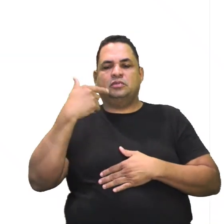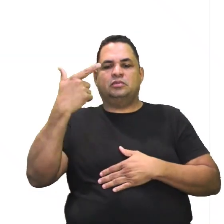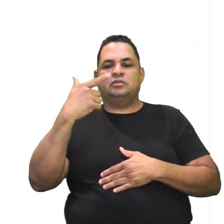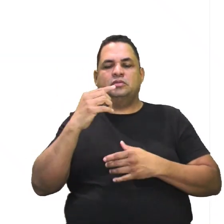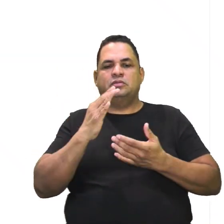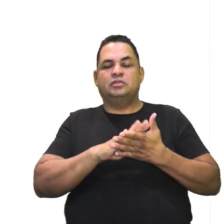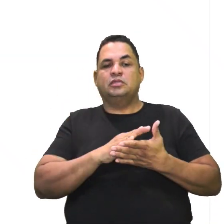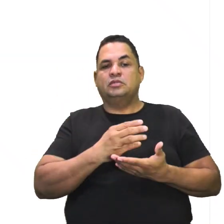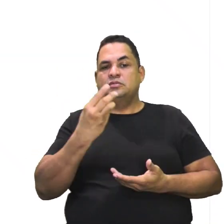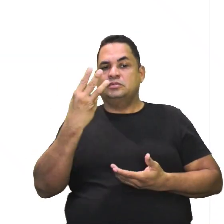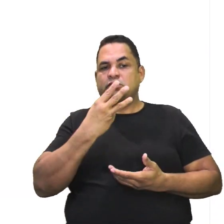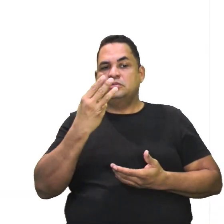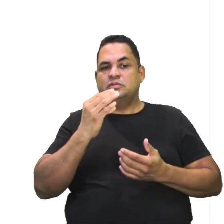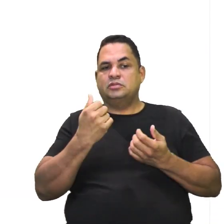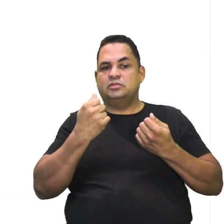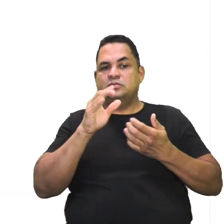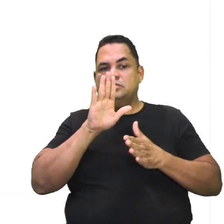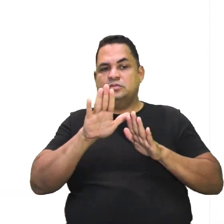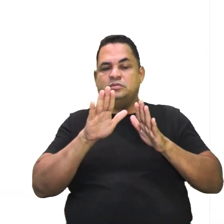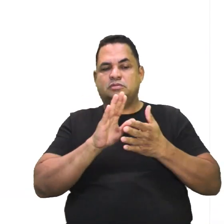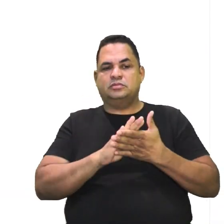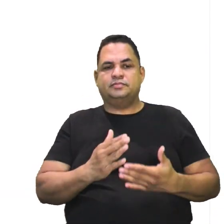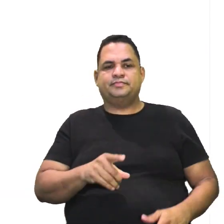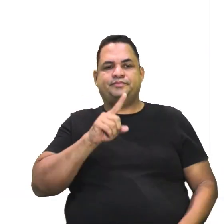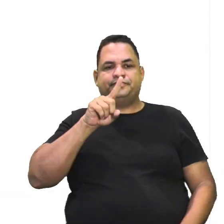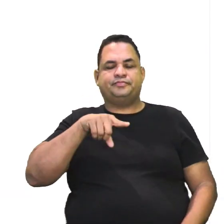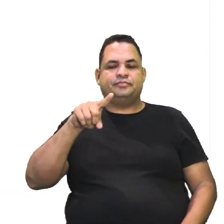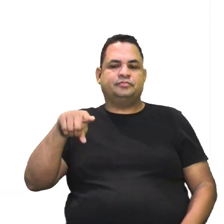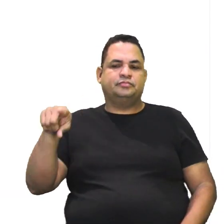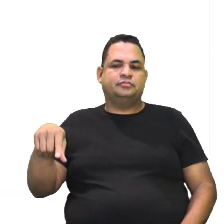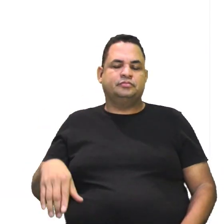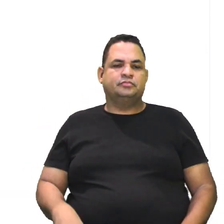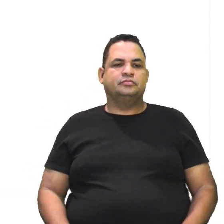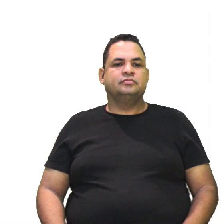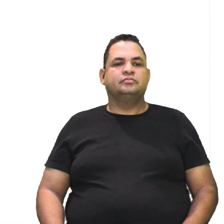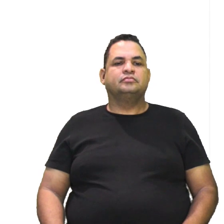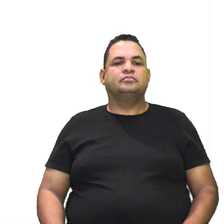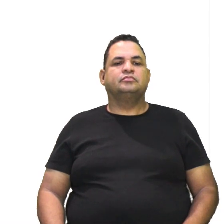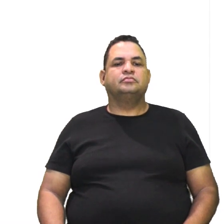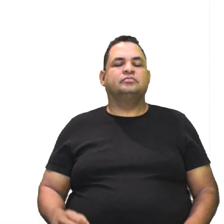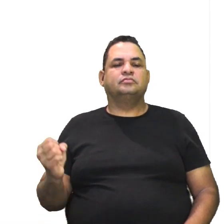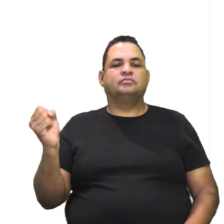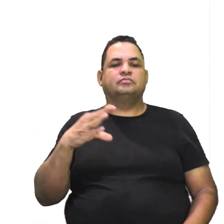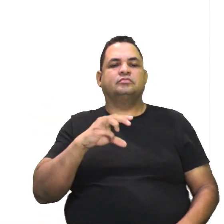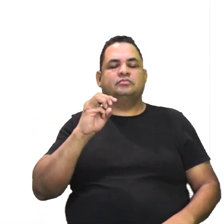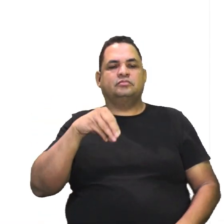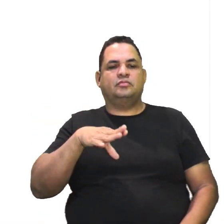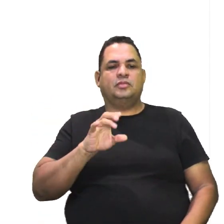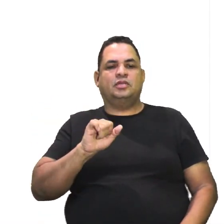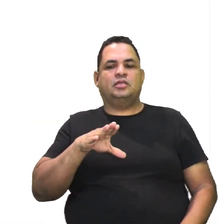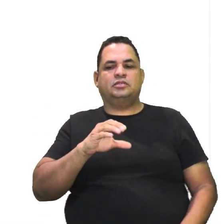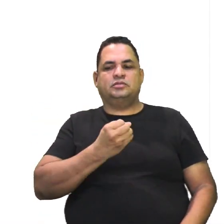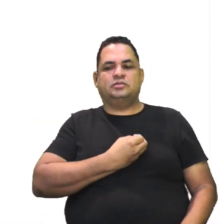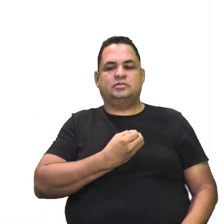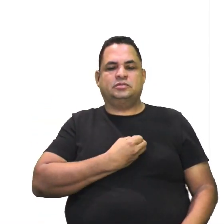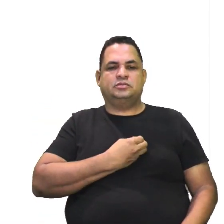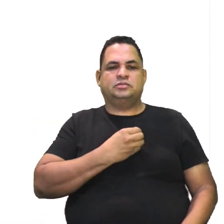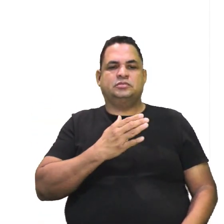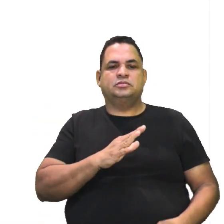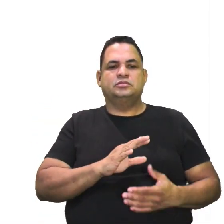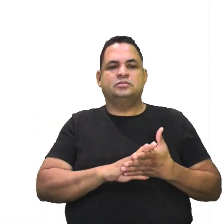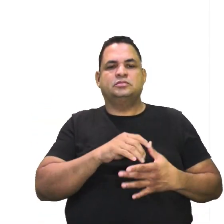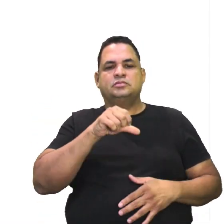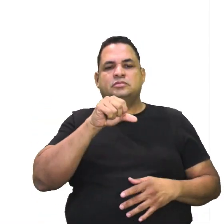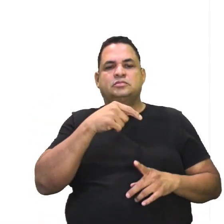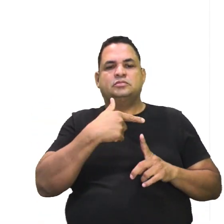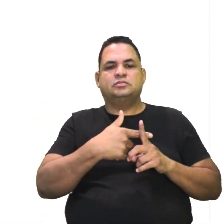vai para o terceiro passo, que é a própria variância, né? A própria variância, que vai ser a nova média dos valores dados. Então, agora a gente vai